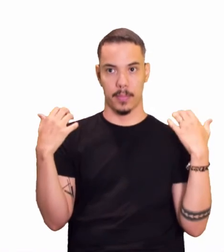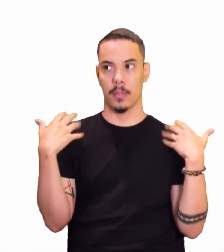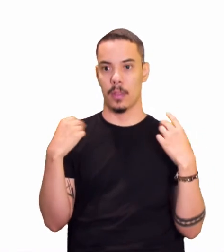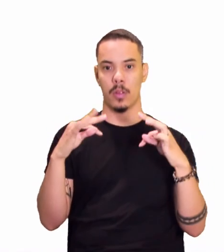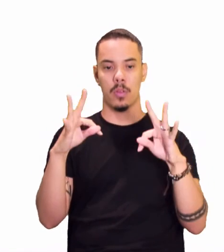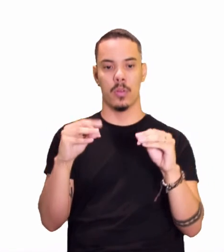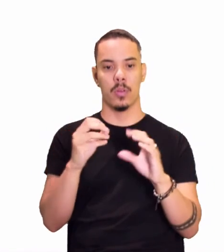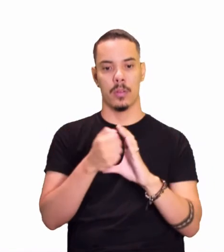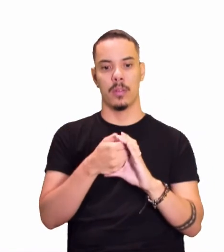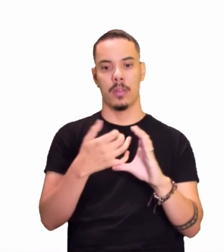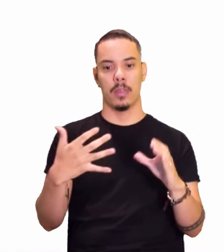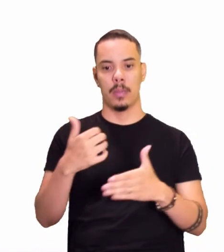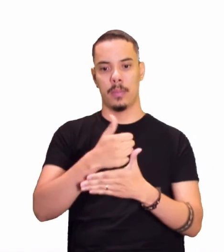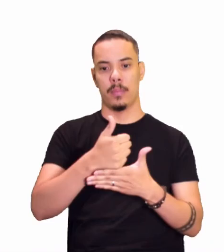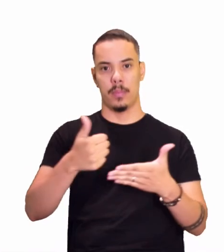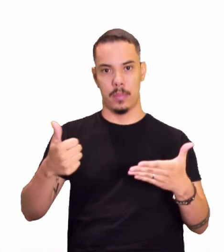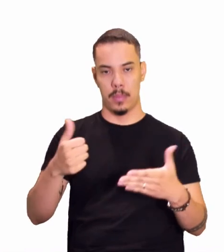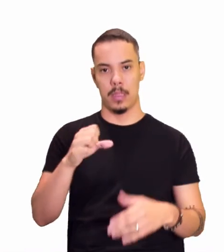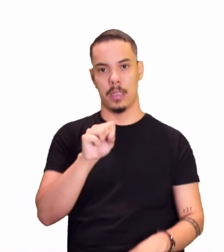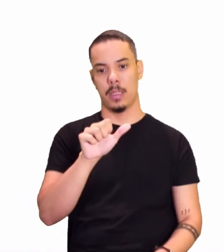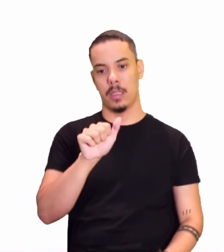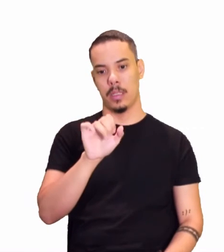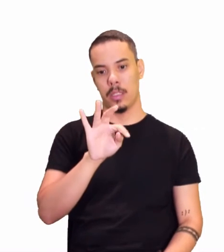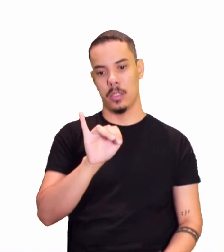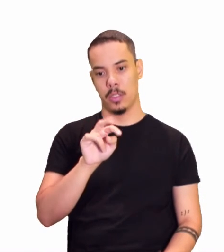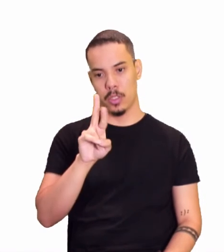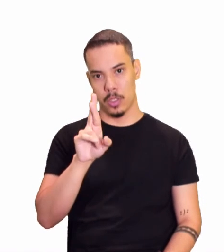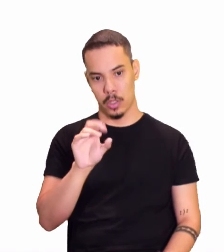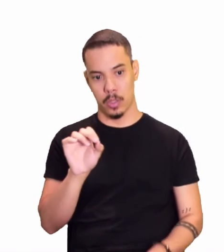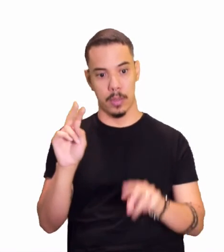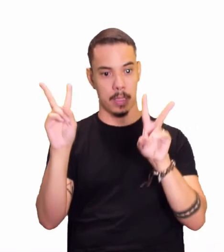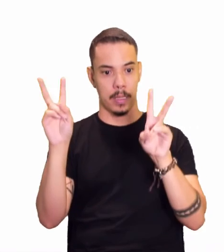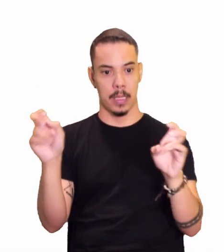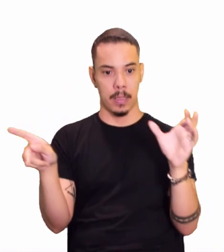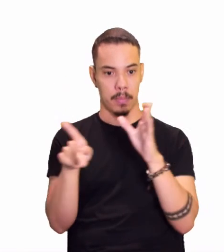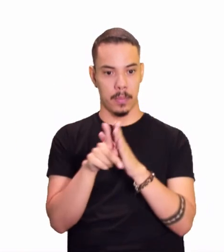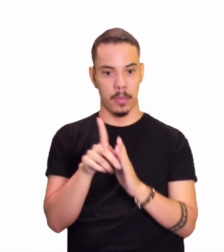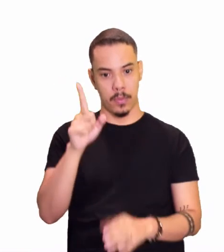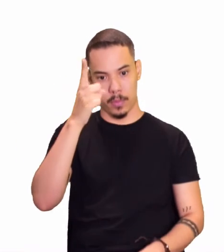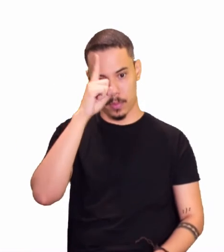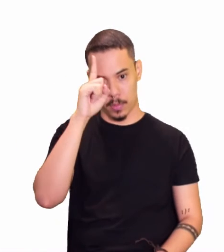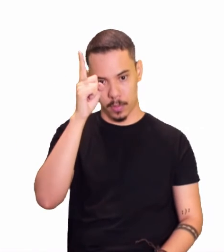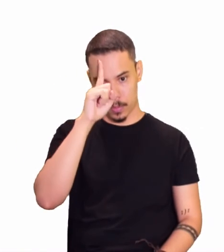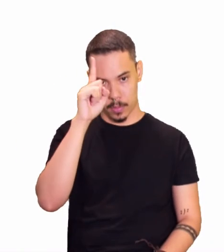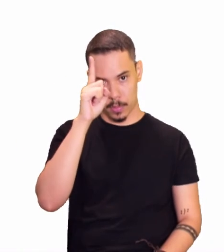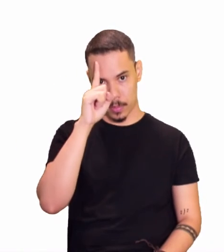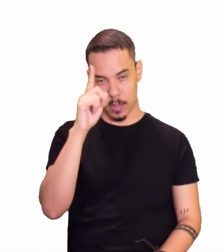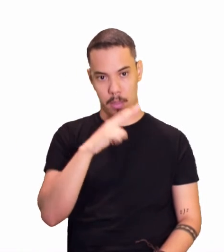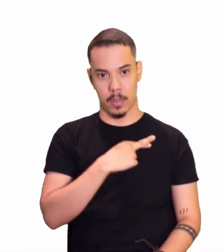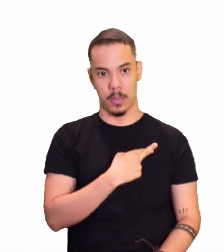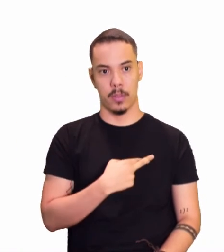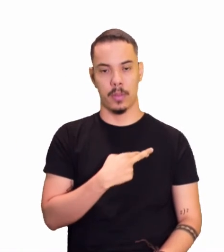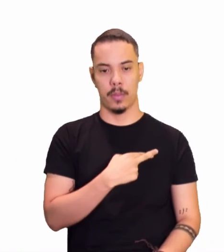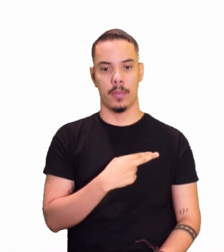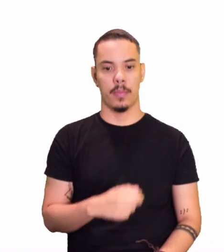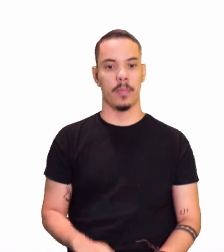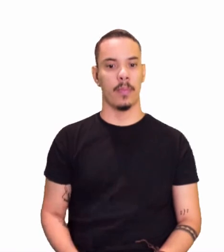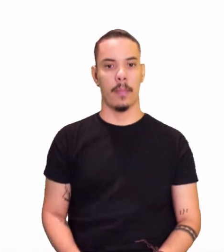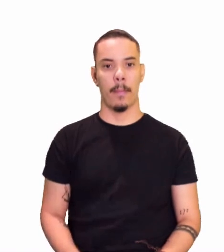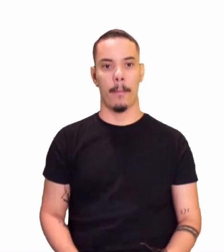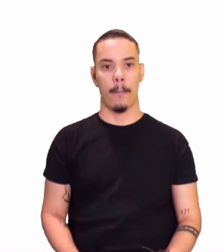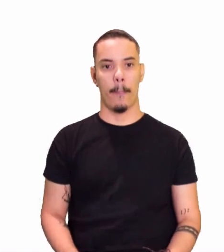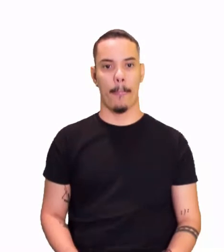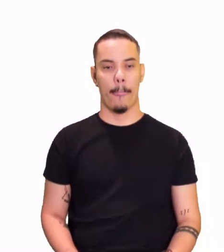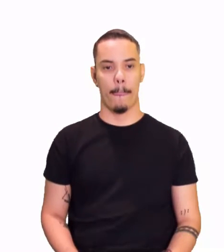misticismo, caráter moralizante e satírico, temas pastoris, cotidianos, profanos e religiosos.